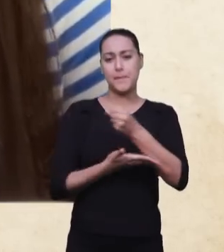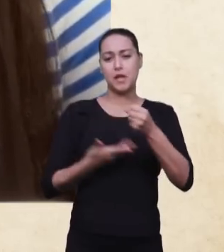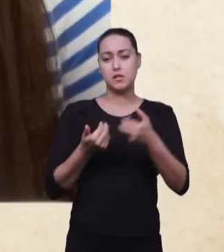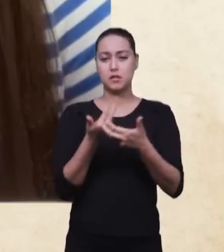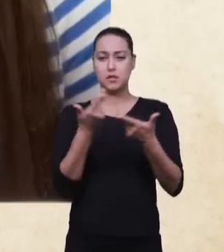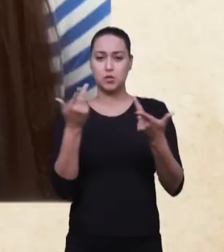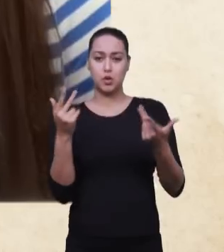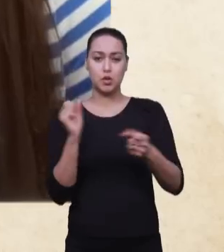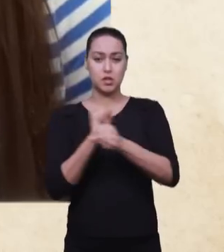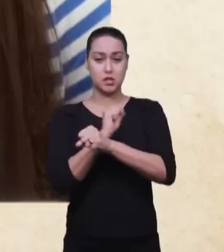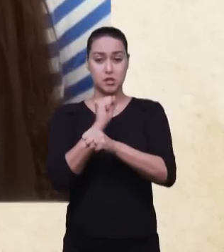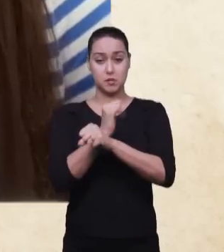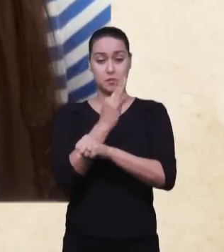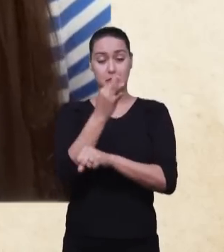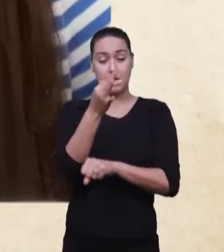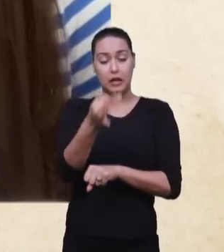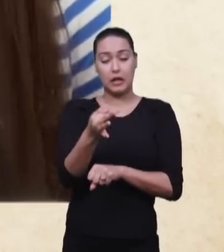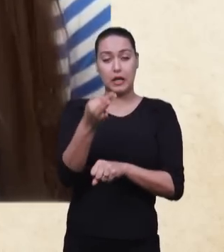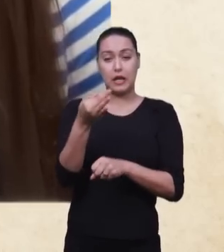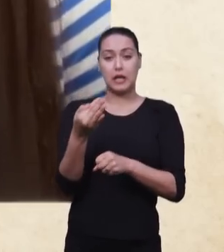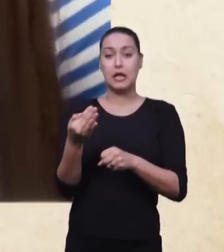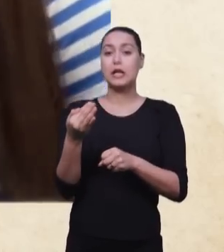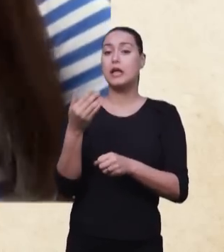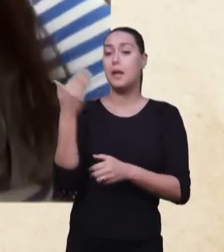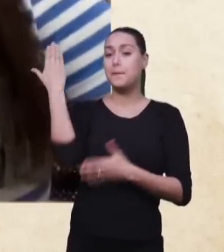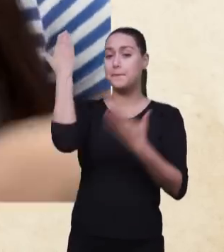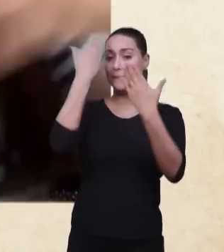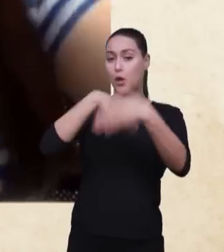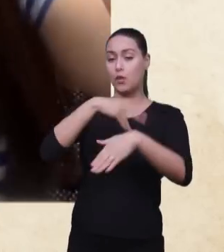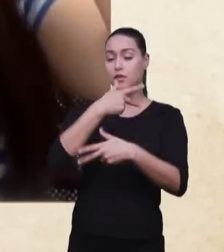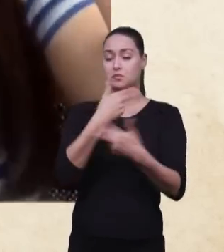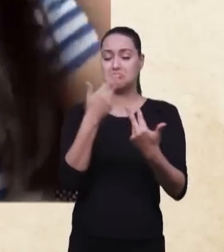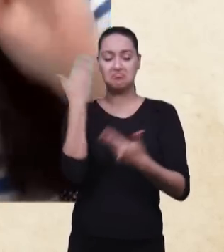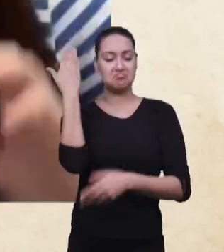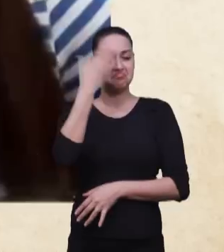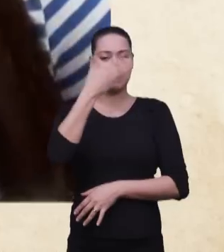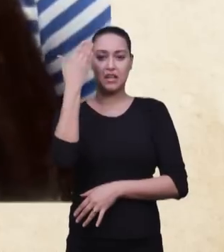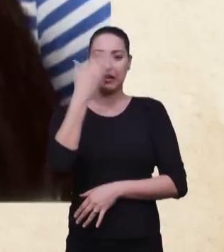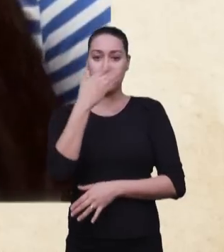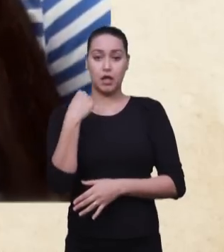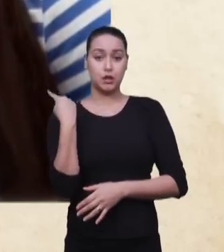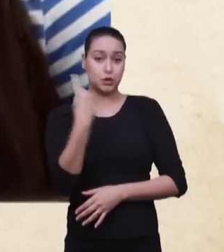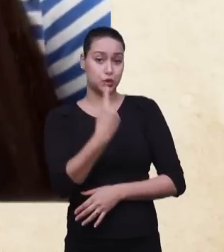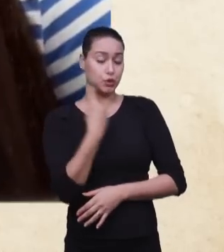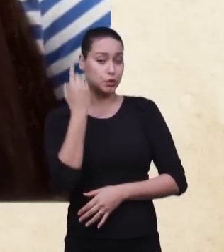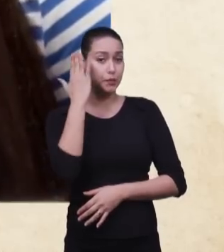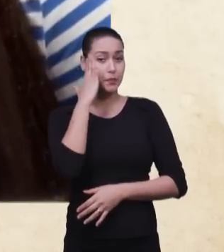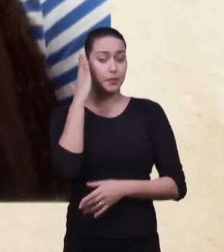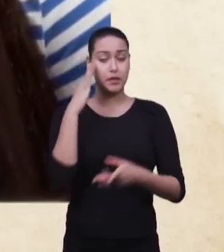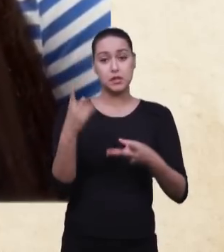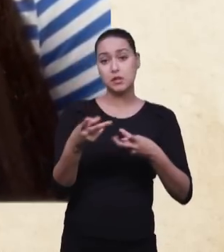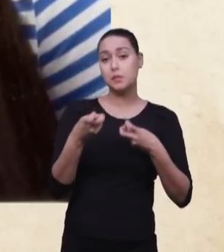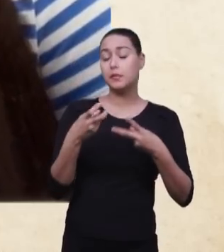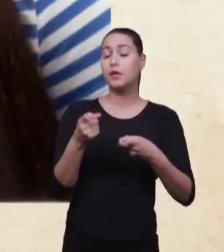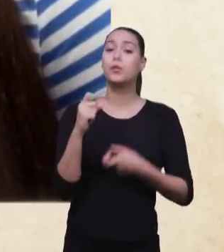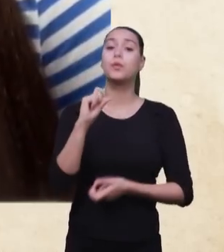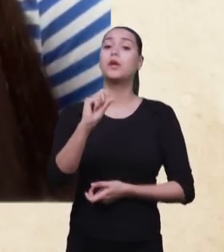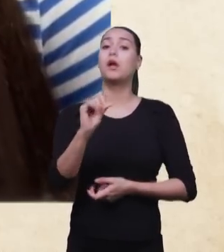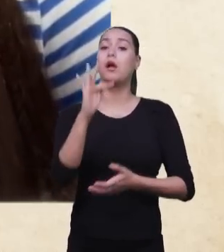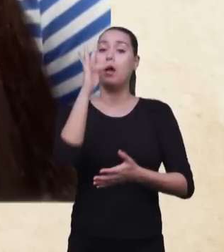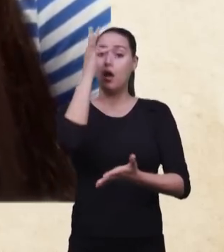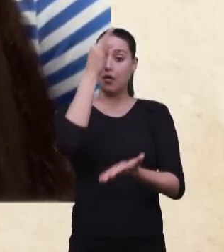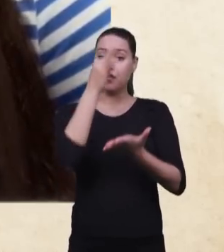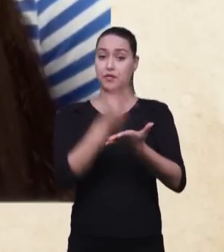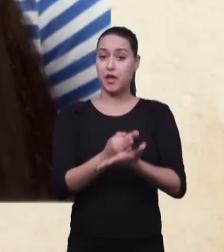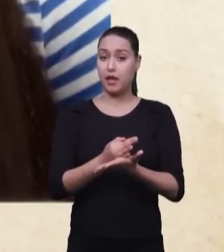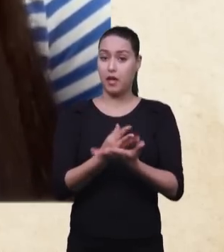esperam e a prova das coisas que se não vê. Ou seja, analisando isso, é possível perceber que